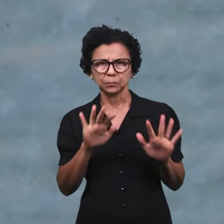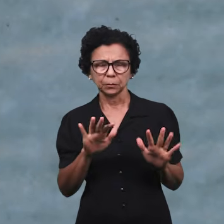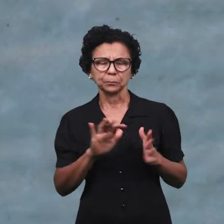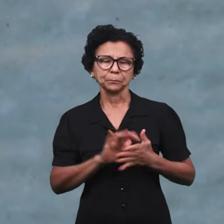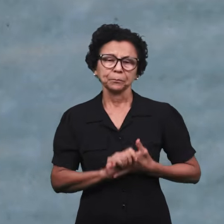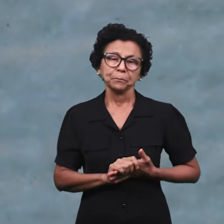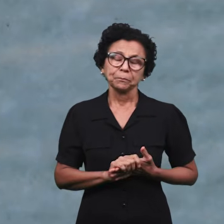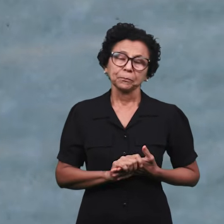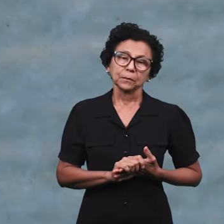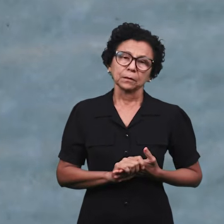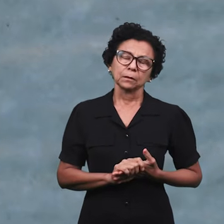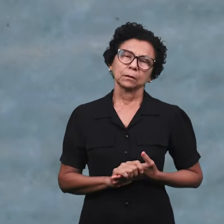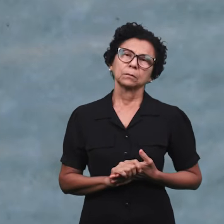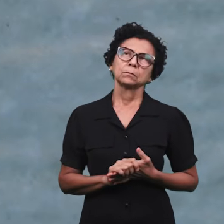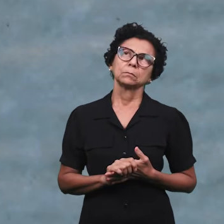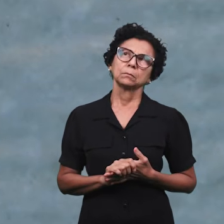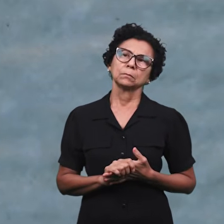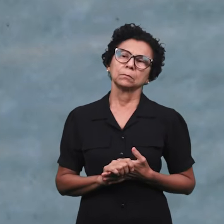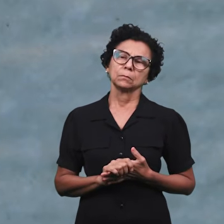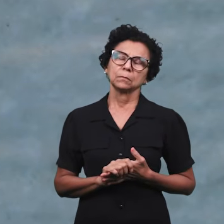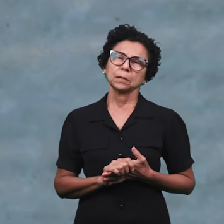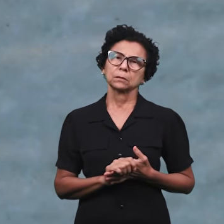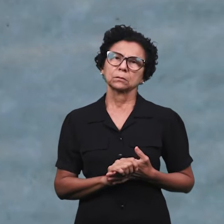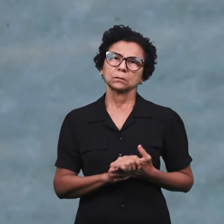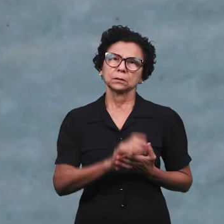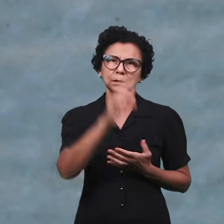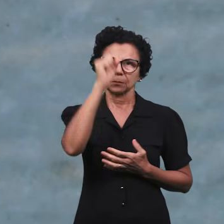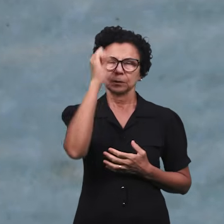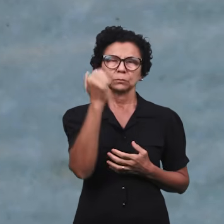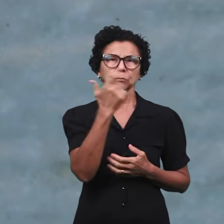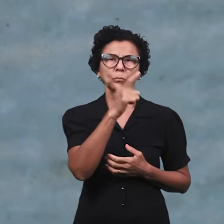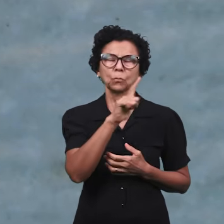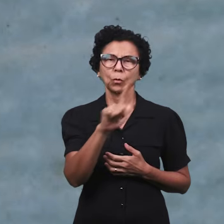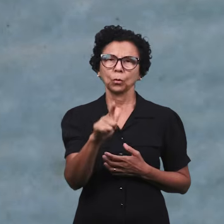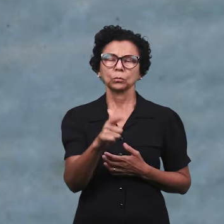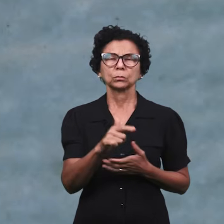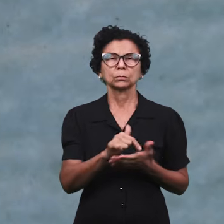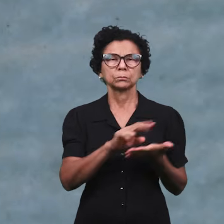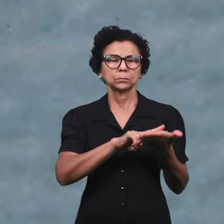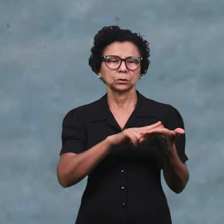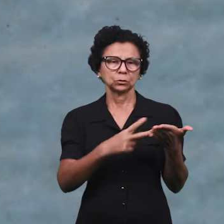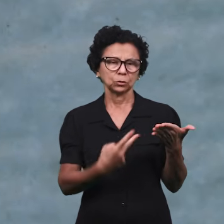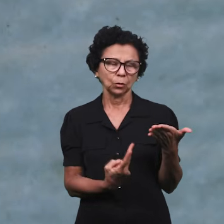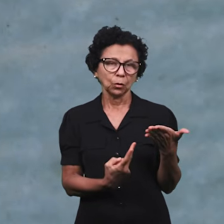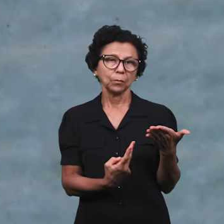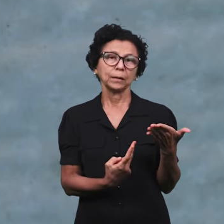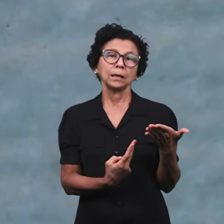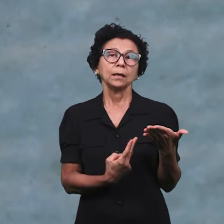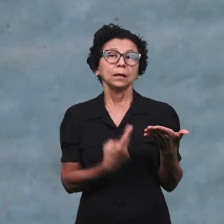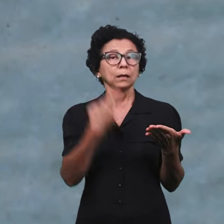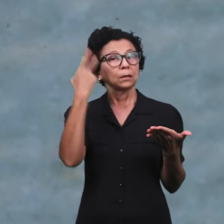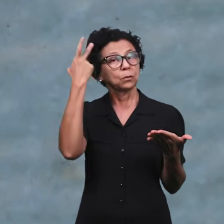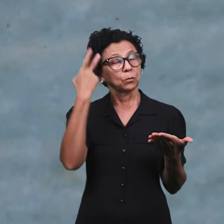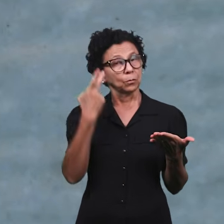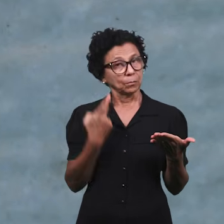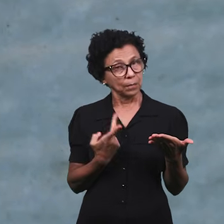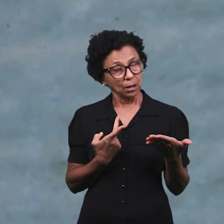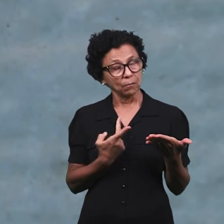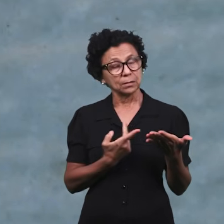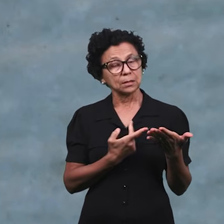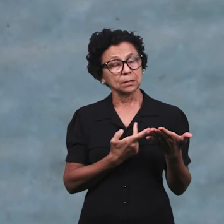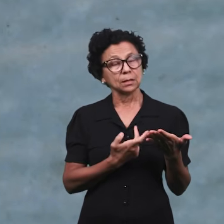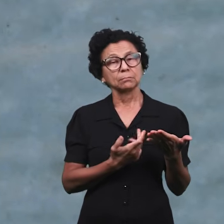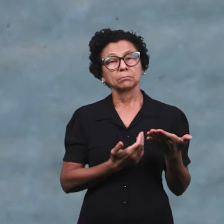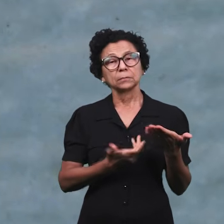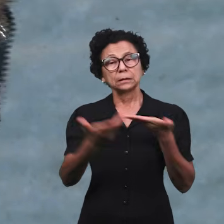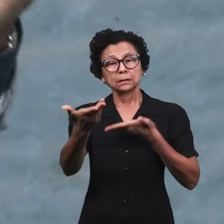no desenvolvimento de um outro idioma, a gente interaja com pessoas falando o mesmo idioma, né?